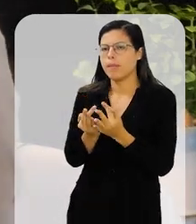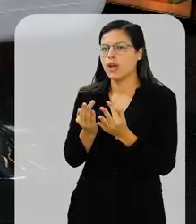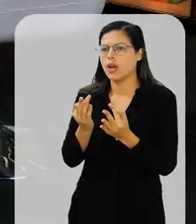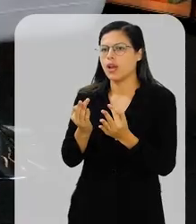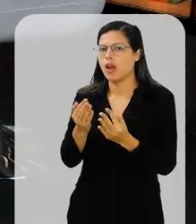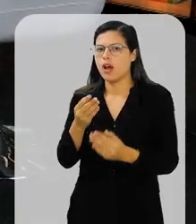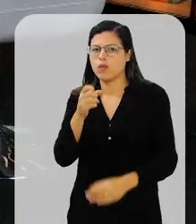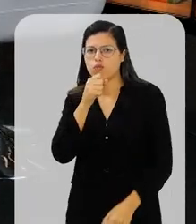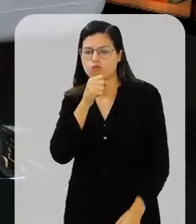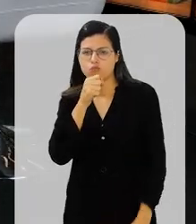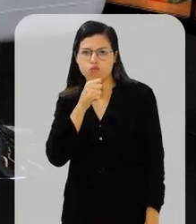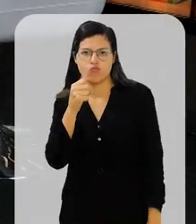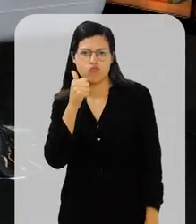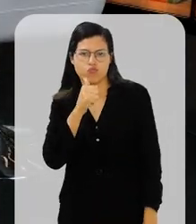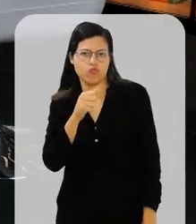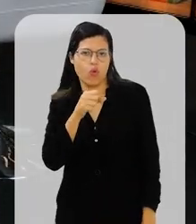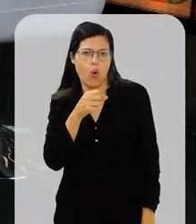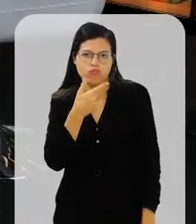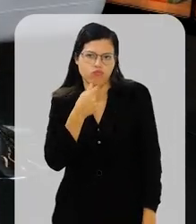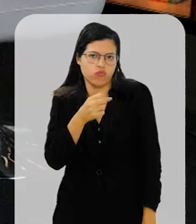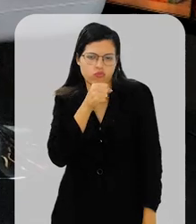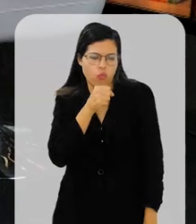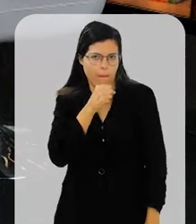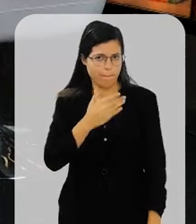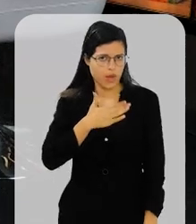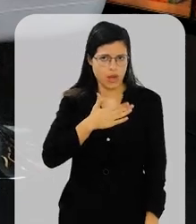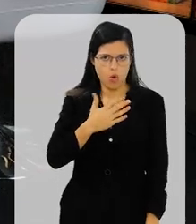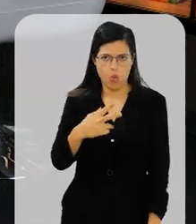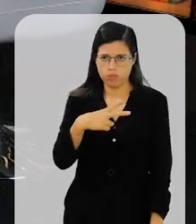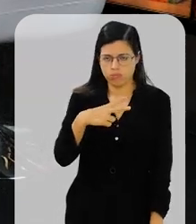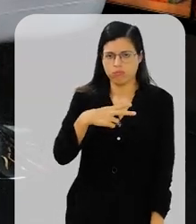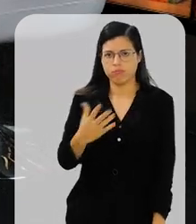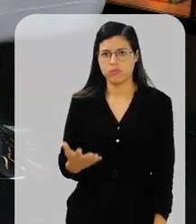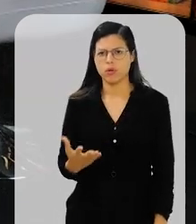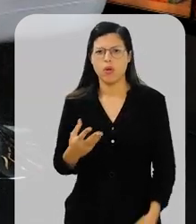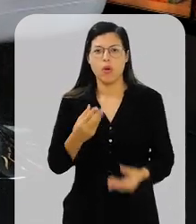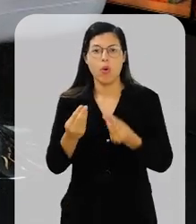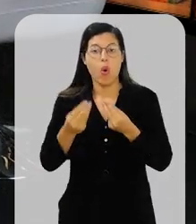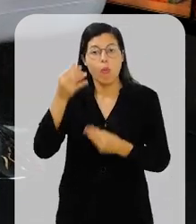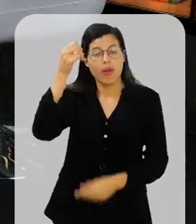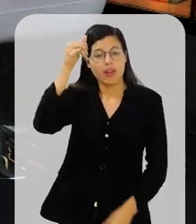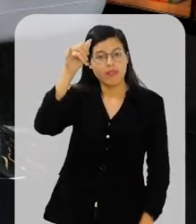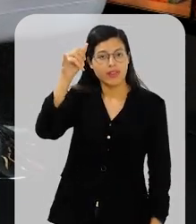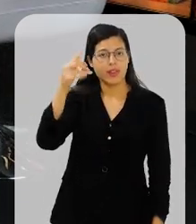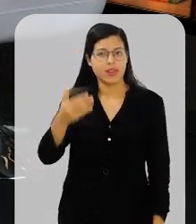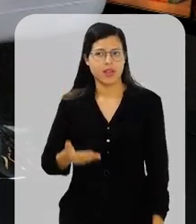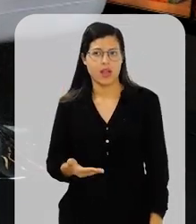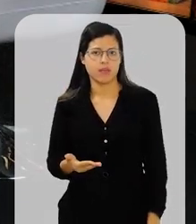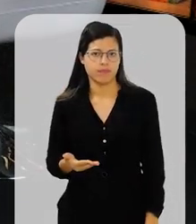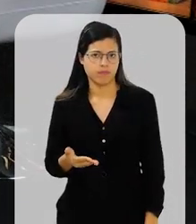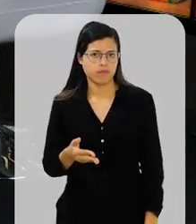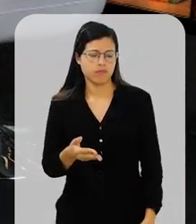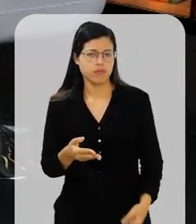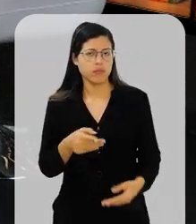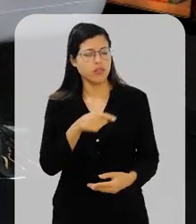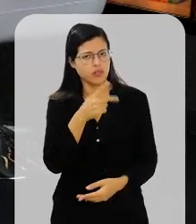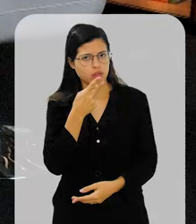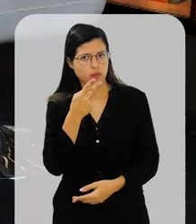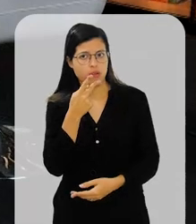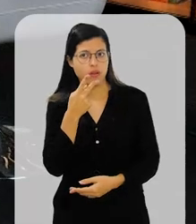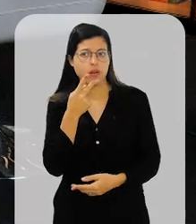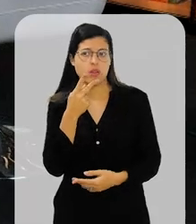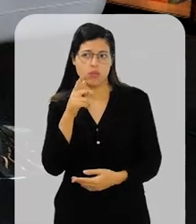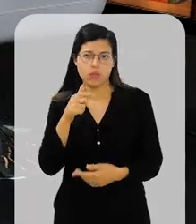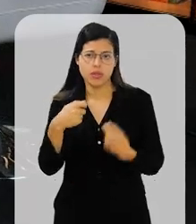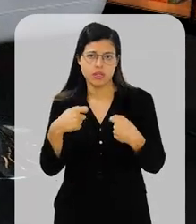Sim. A avó é minha, o avô é meu. Como que a gente pode prevenir? Porque pelo que as senhoras estão falando...